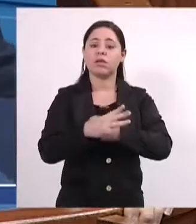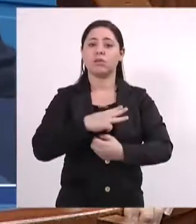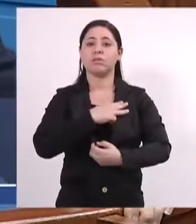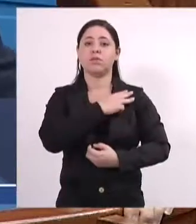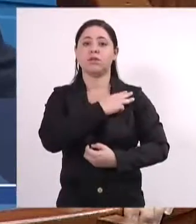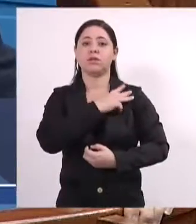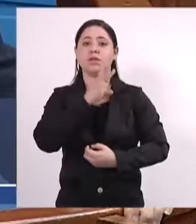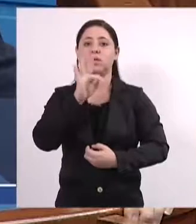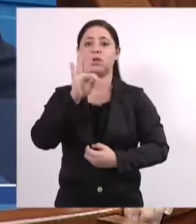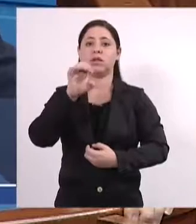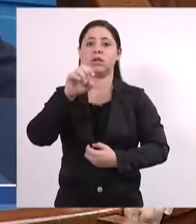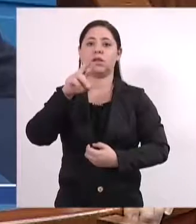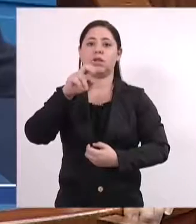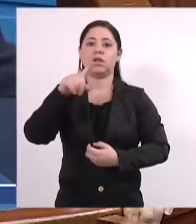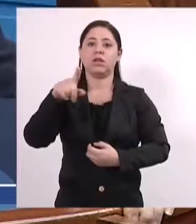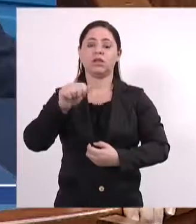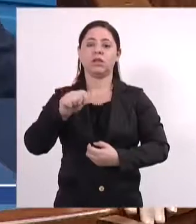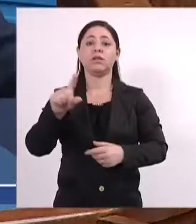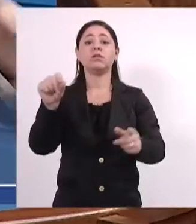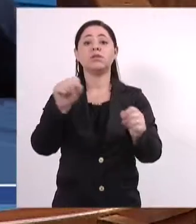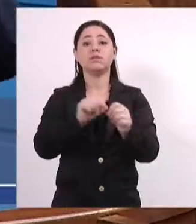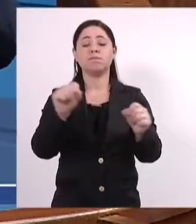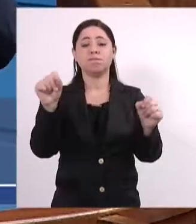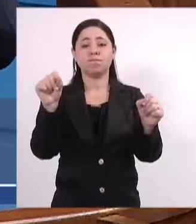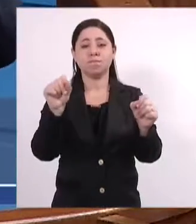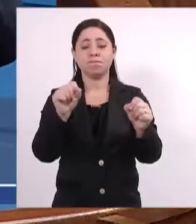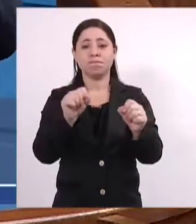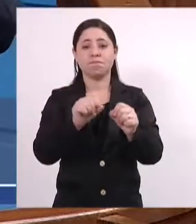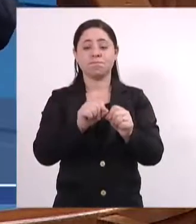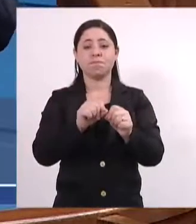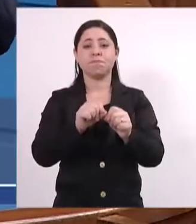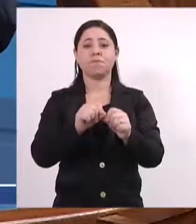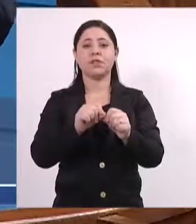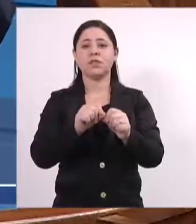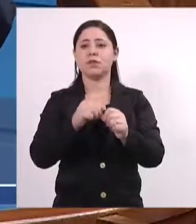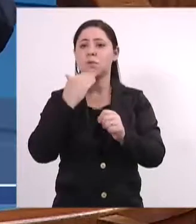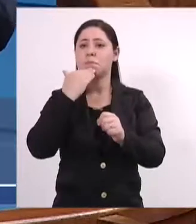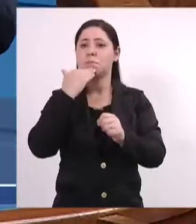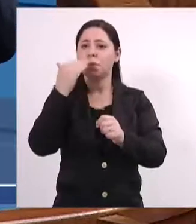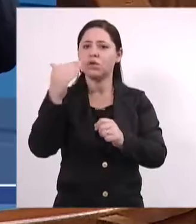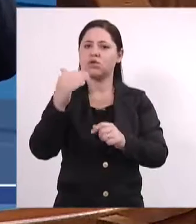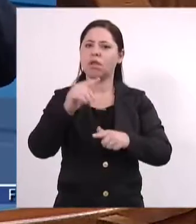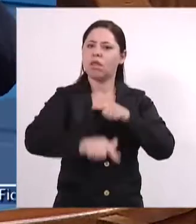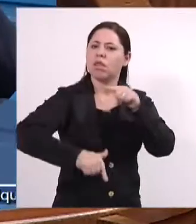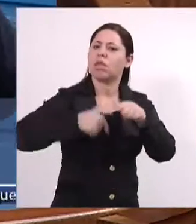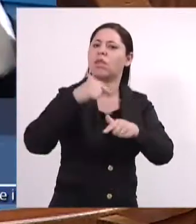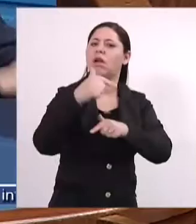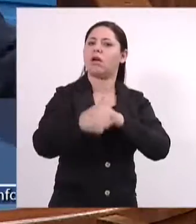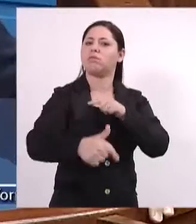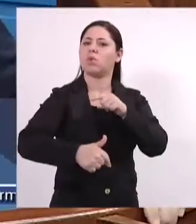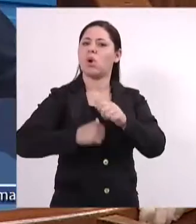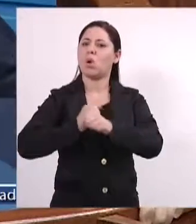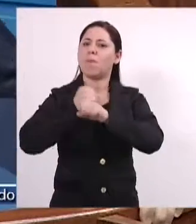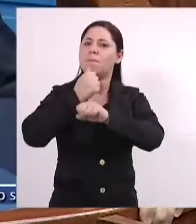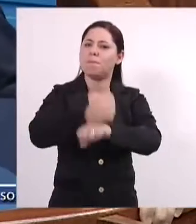ministra Tereza Cristina, que fez esse pleito, que trabalhou, que